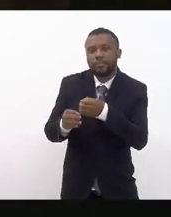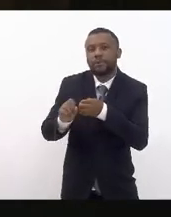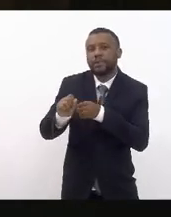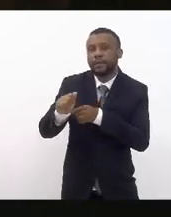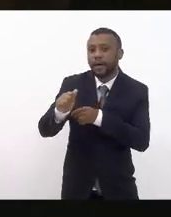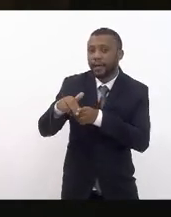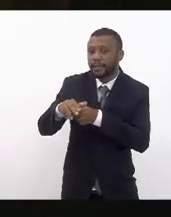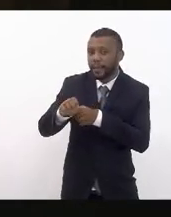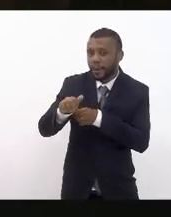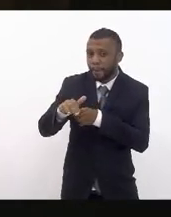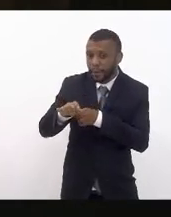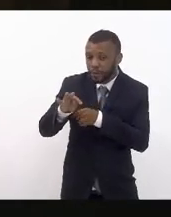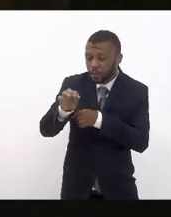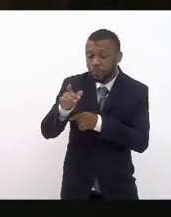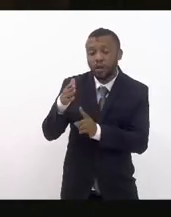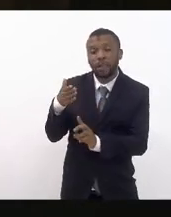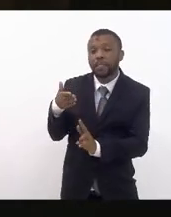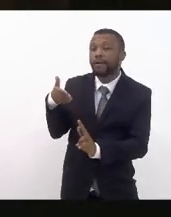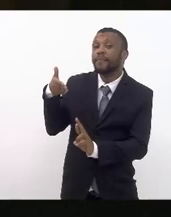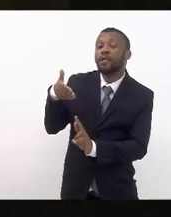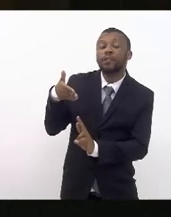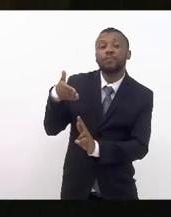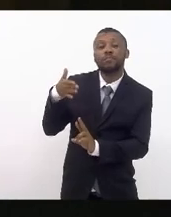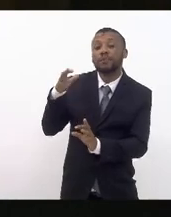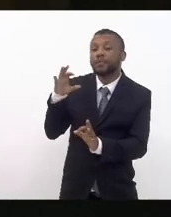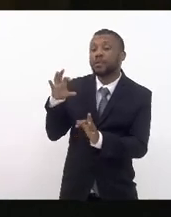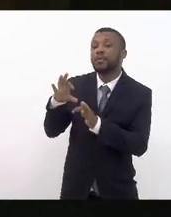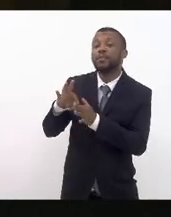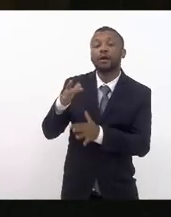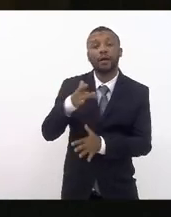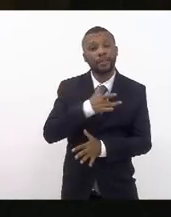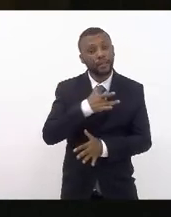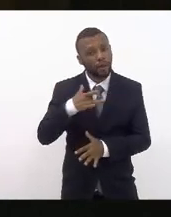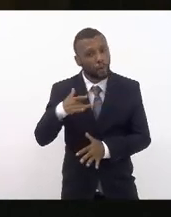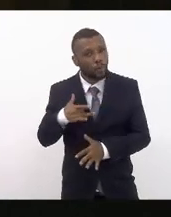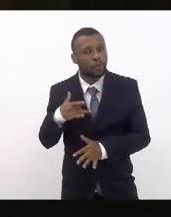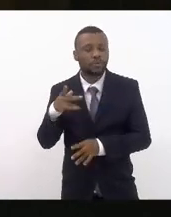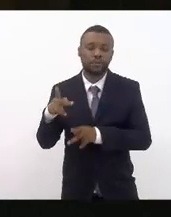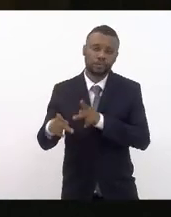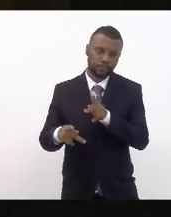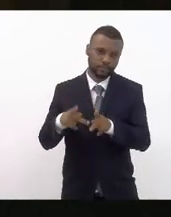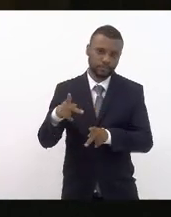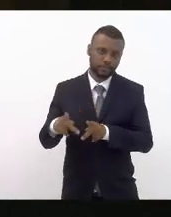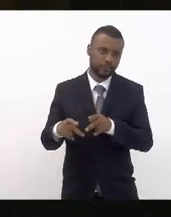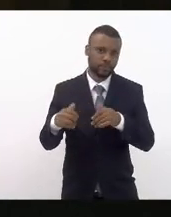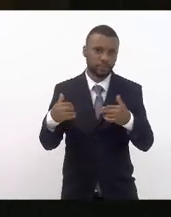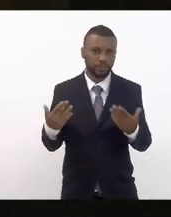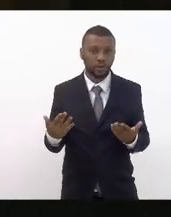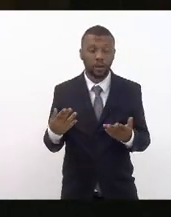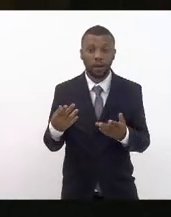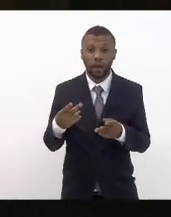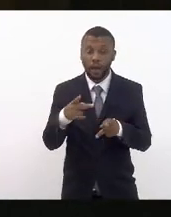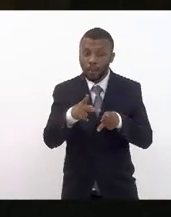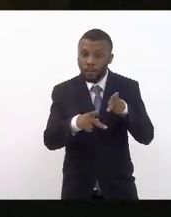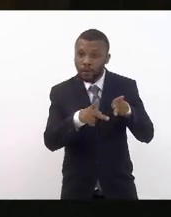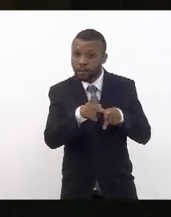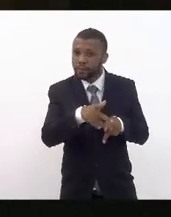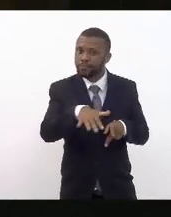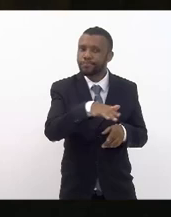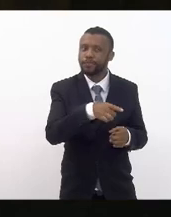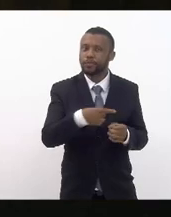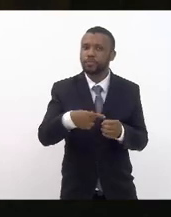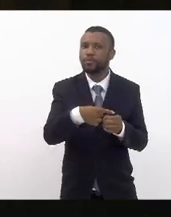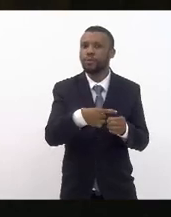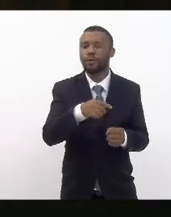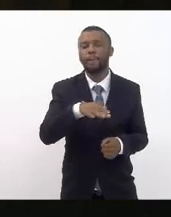ele diz respeito diretamente à saúde da população. não é? E a população de Miracema vem sofrendo,